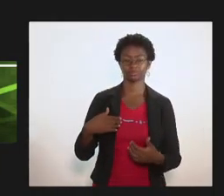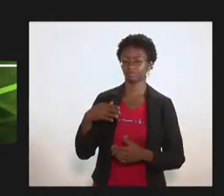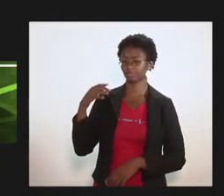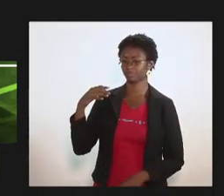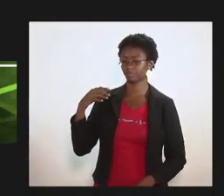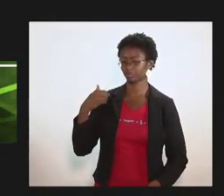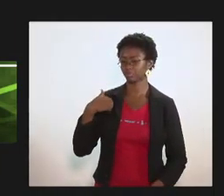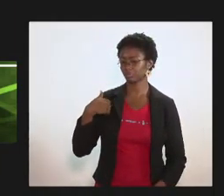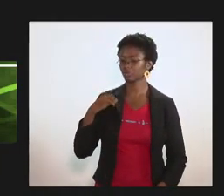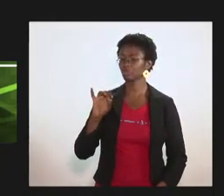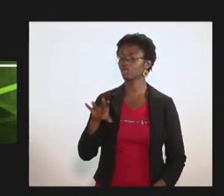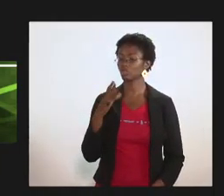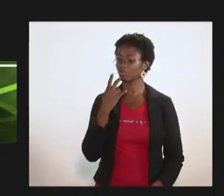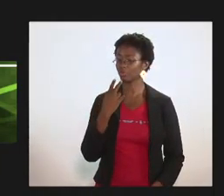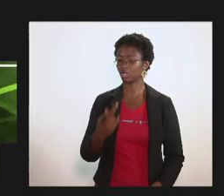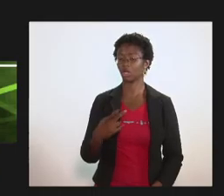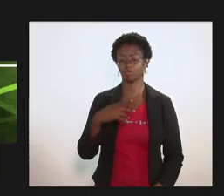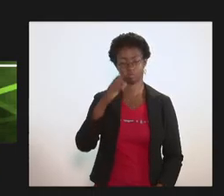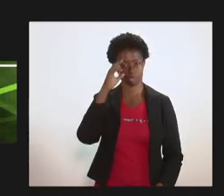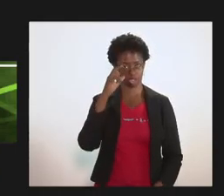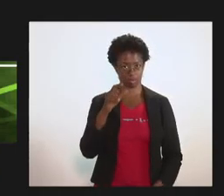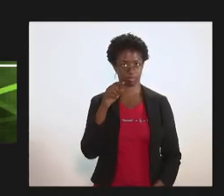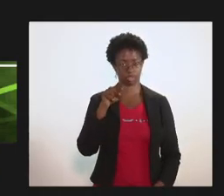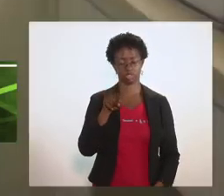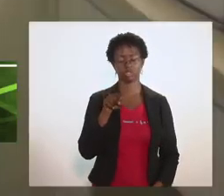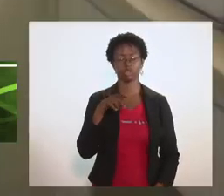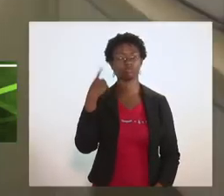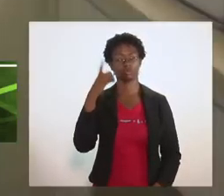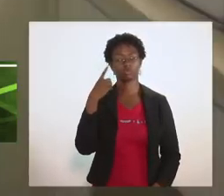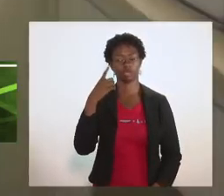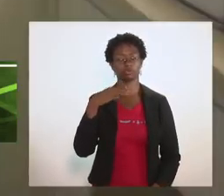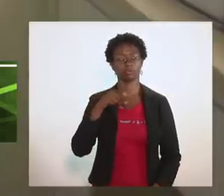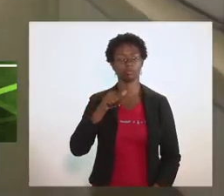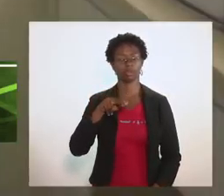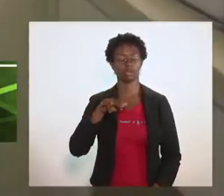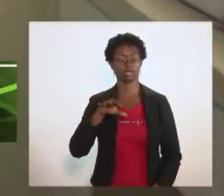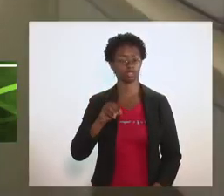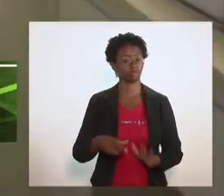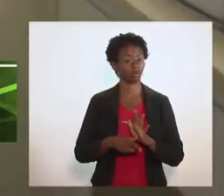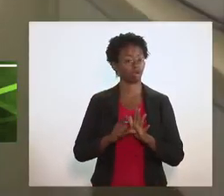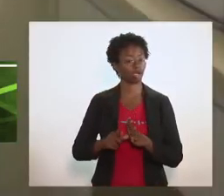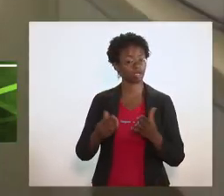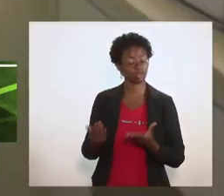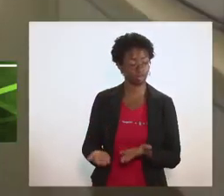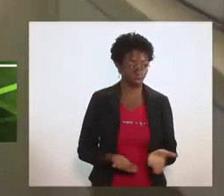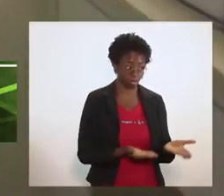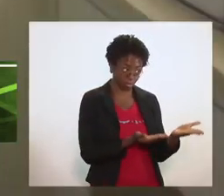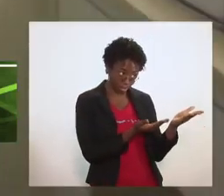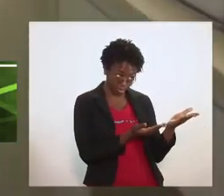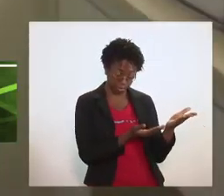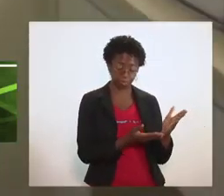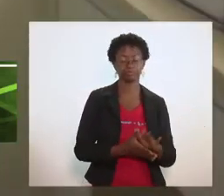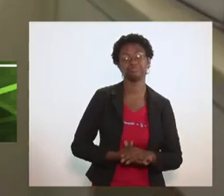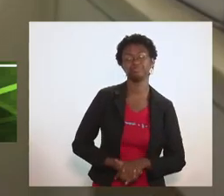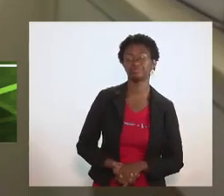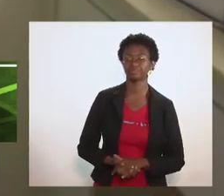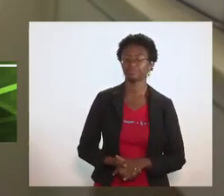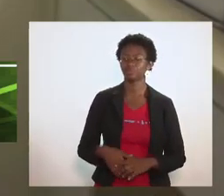sou o terceiro, hein? Ou o Luiz Paulo, que estava presidindo, eu não sei. Perfeito. Deputado Luiz Paulo, que estava presidindo, que a relatoria é